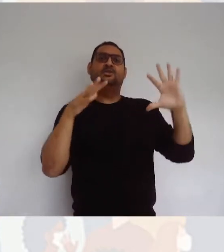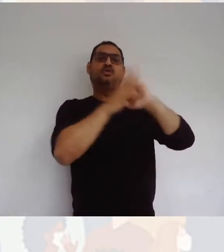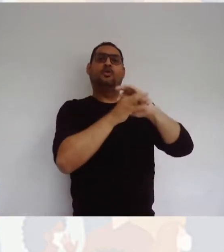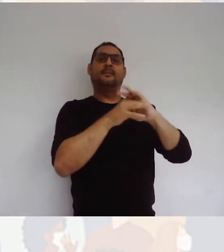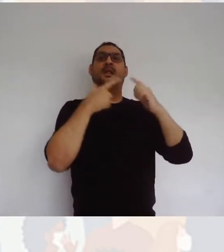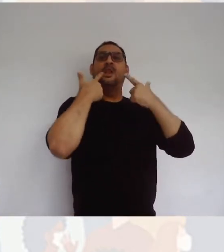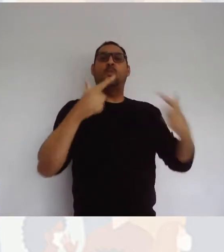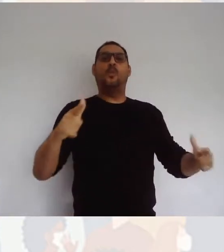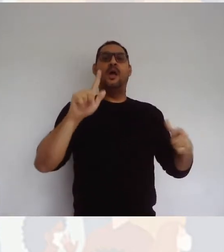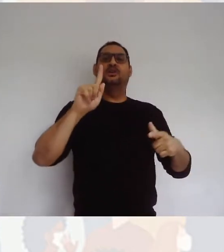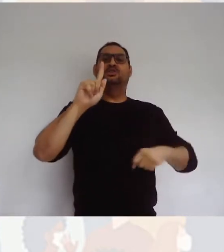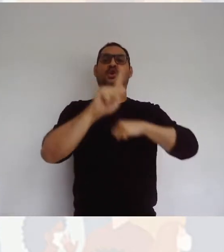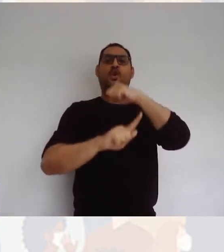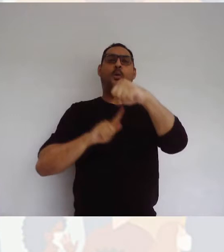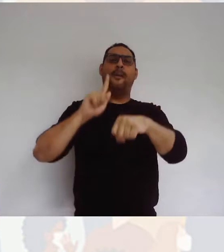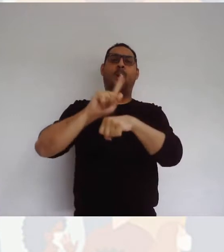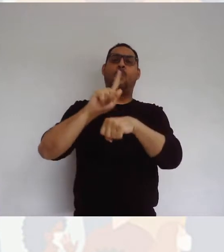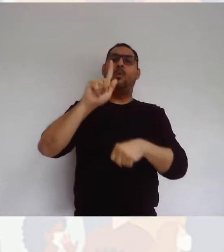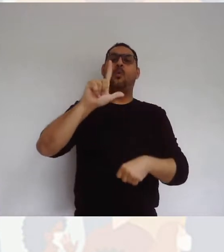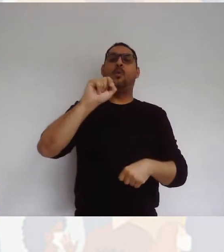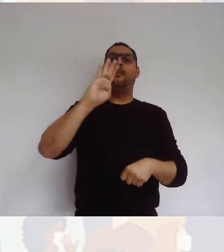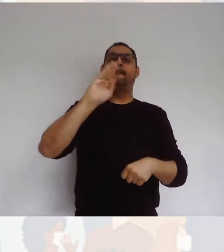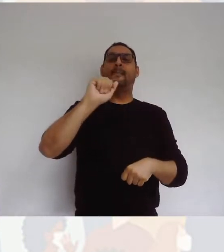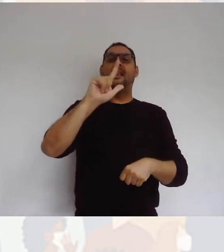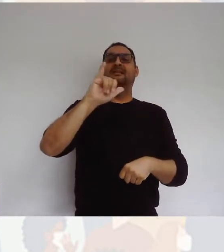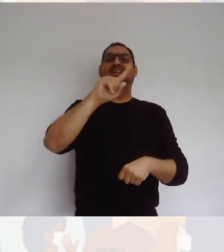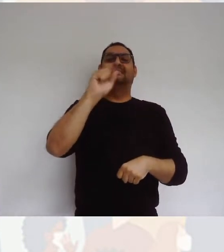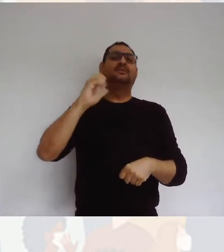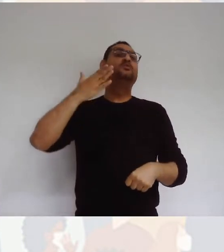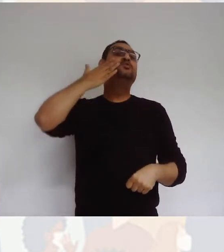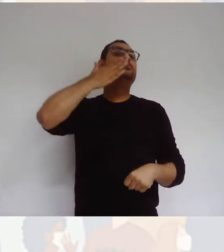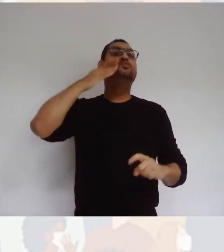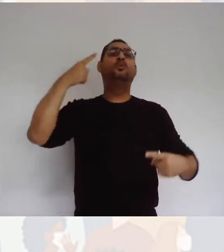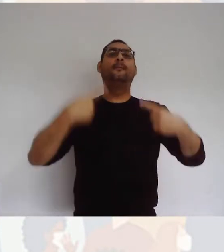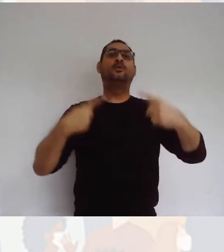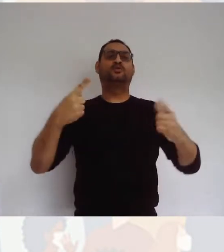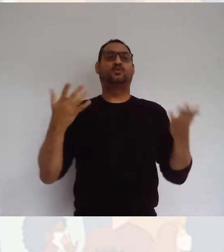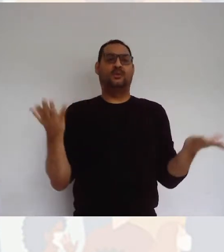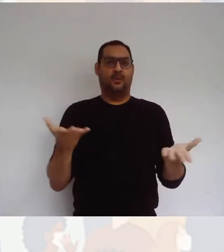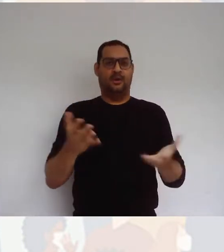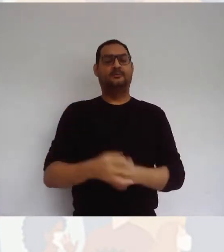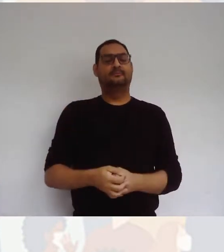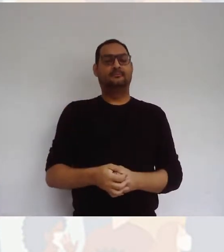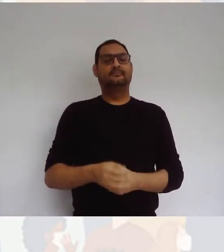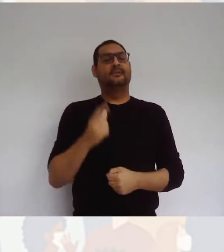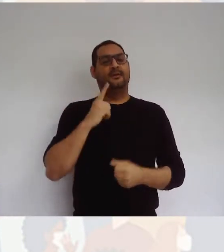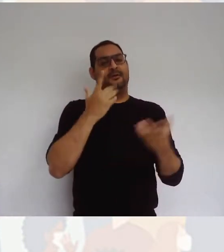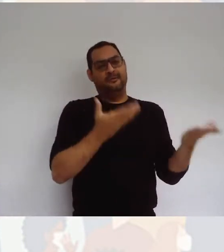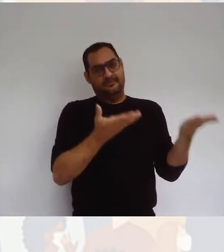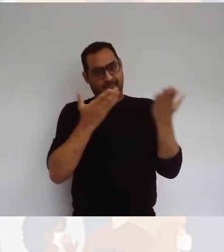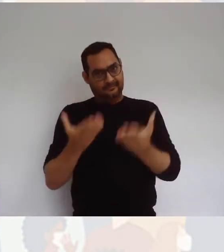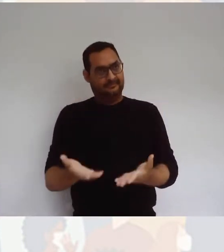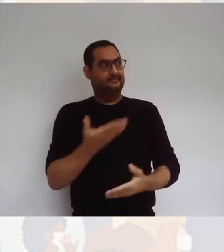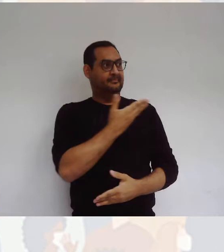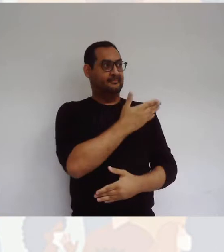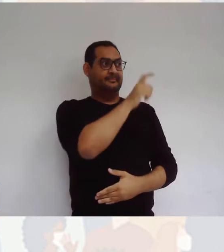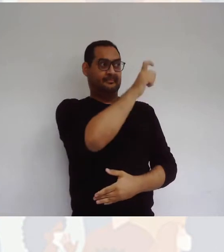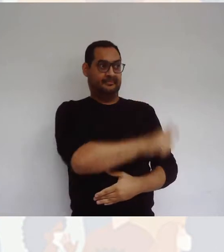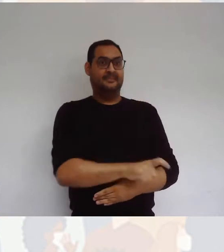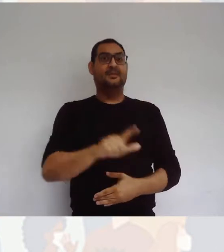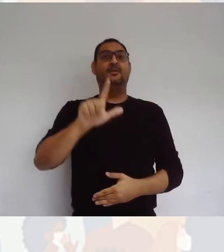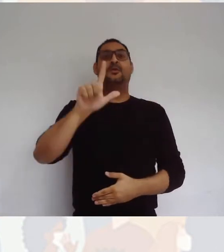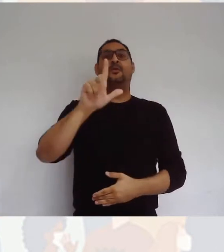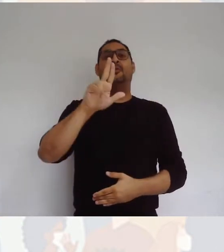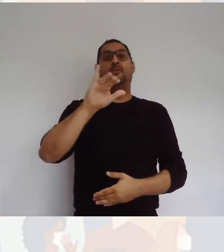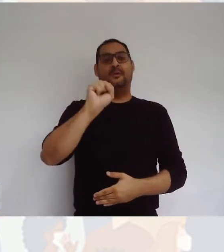e globalização e também discurso político contemporâneo. Então, eu passo a palavra, querido Luiz Paulo, para iniciar a